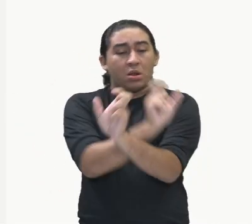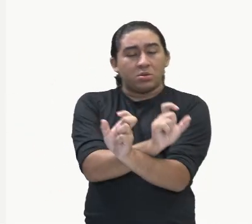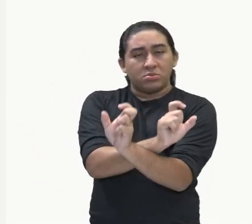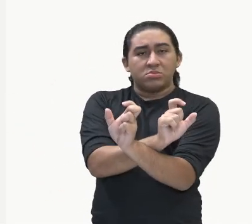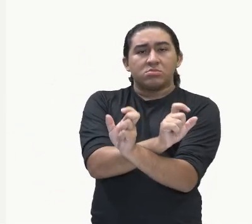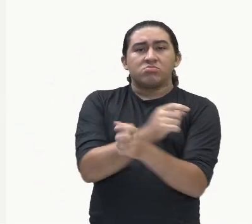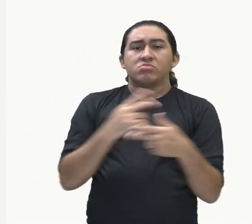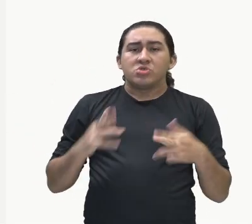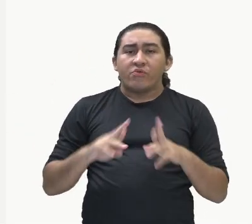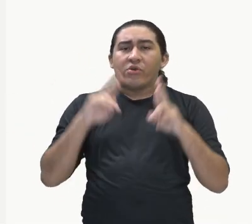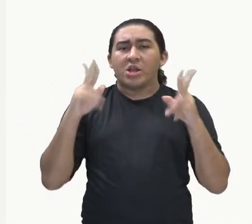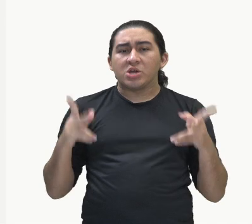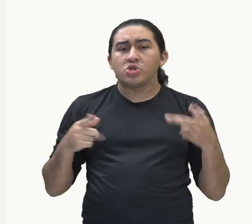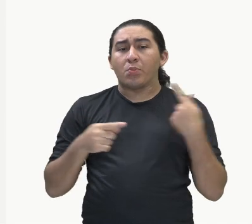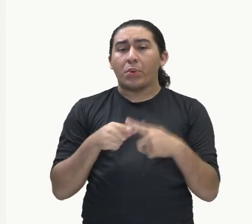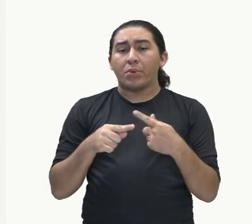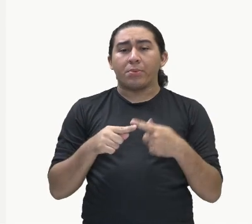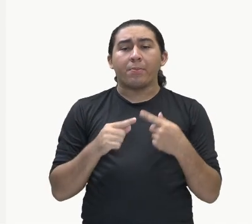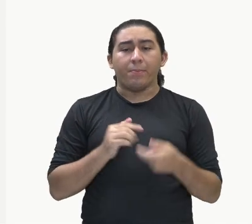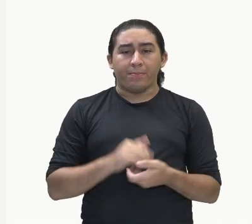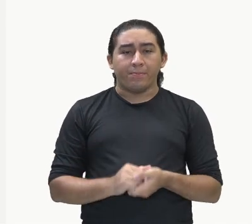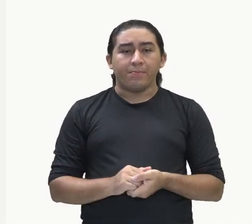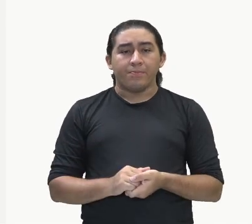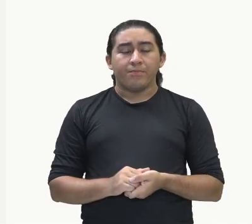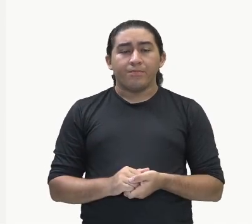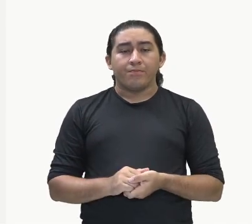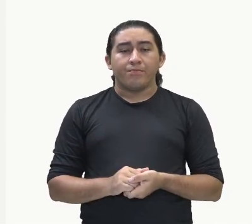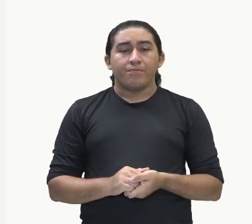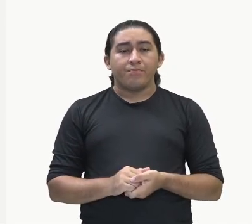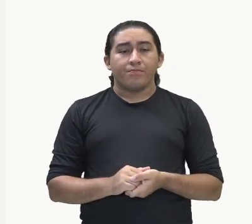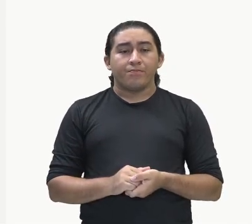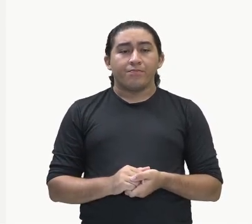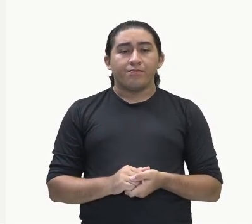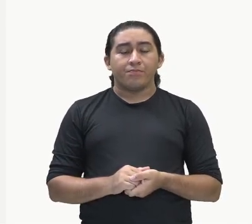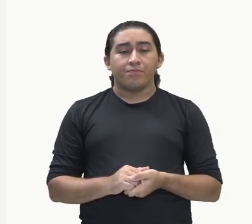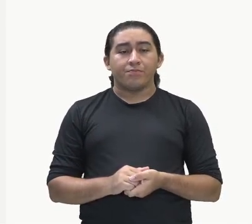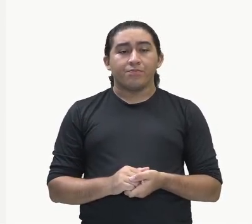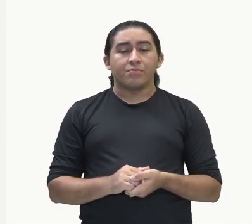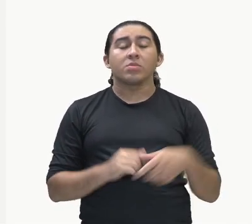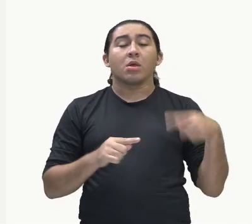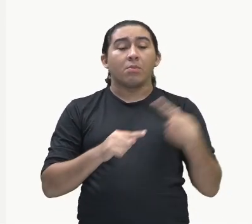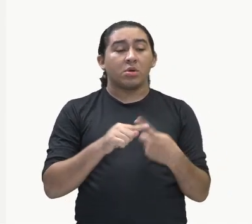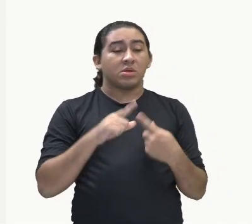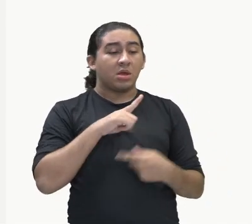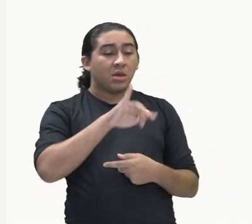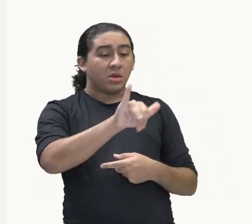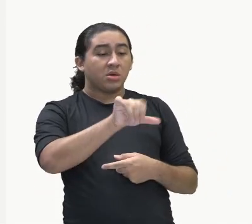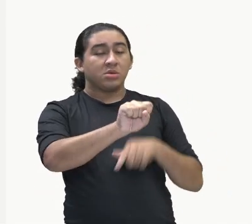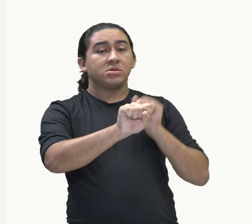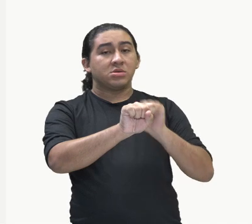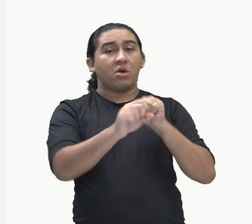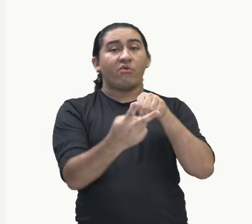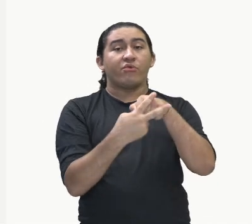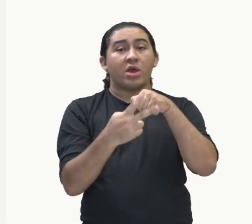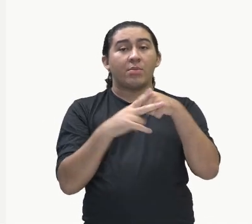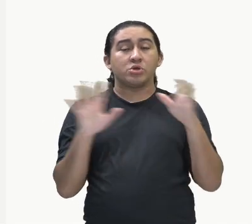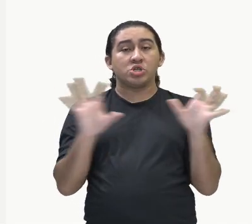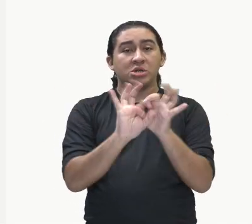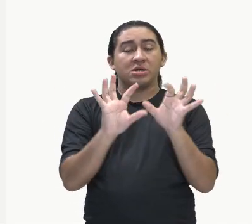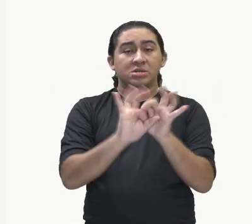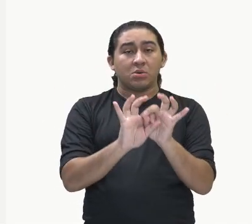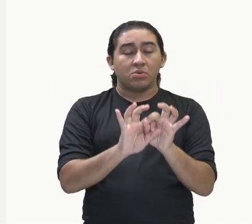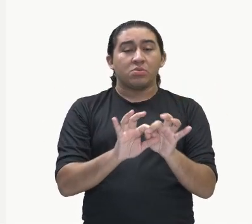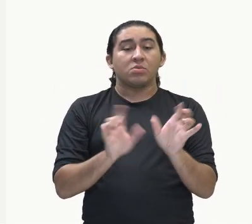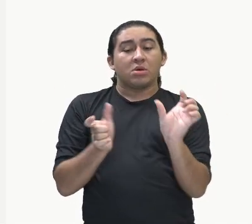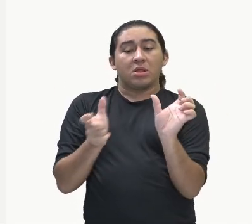né, do substantivo whale, que é baleia? Porque aqui o is é um verbo de ligação, tá certo? Verbo de ligação